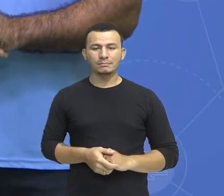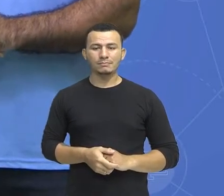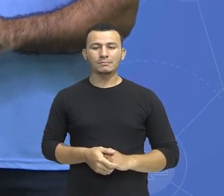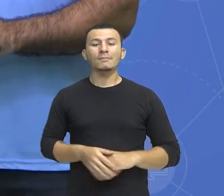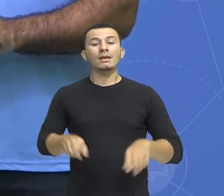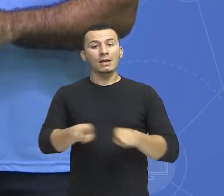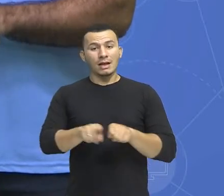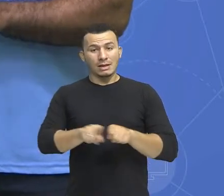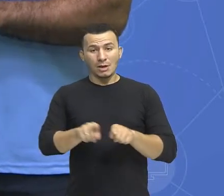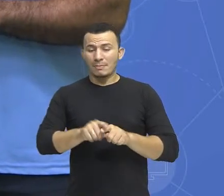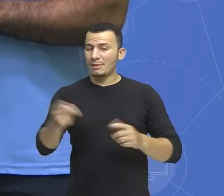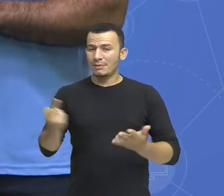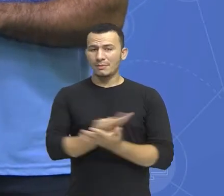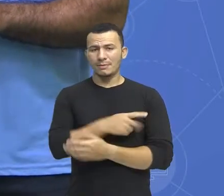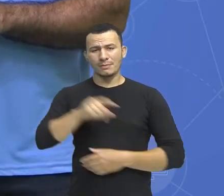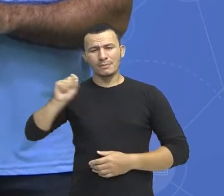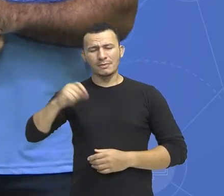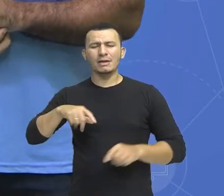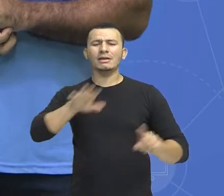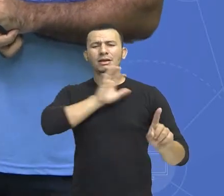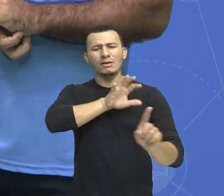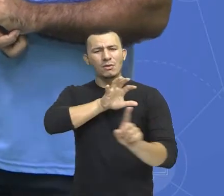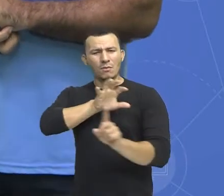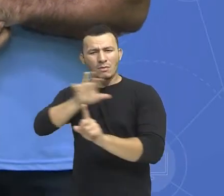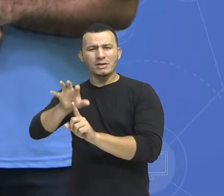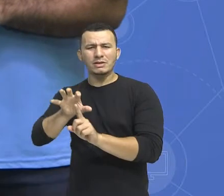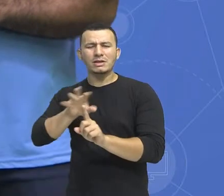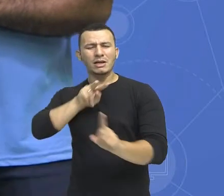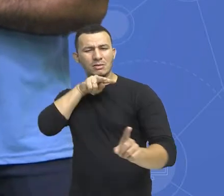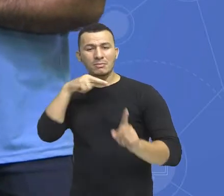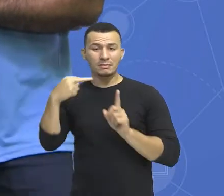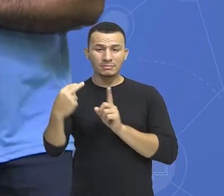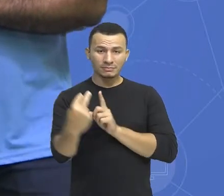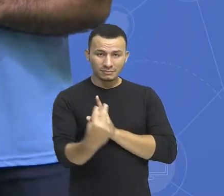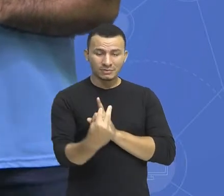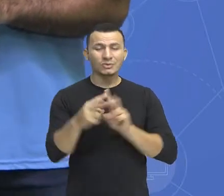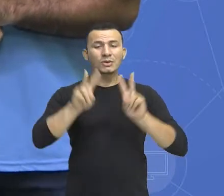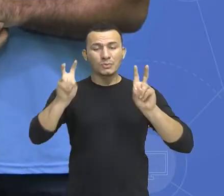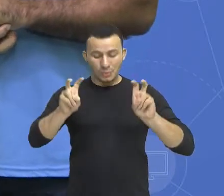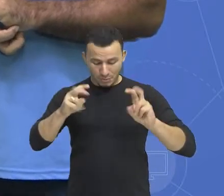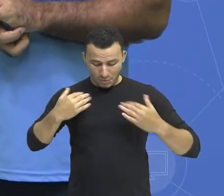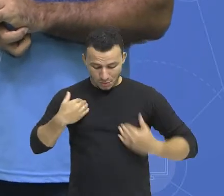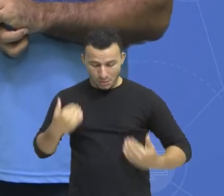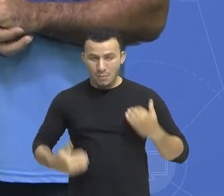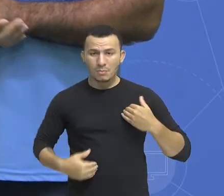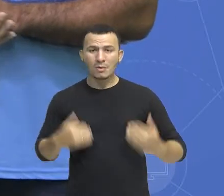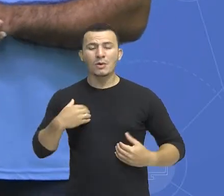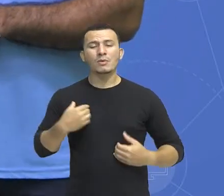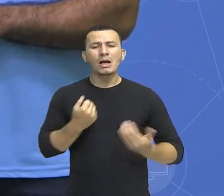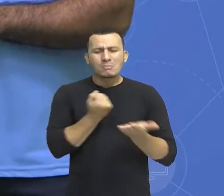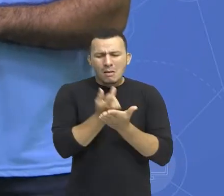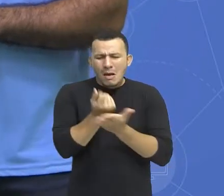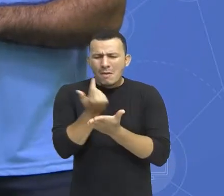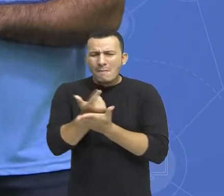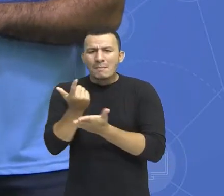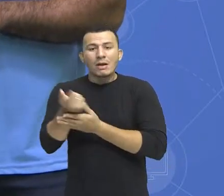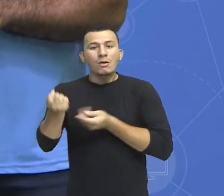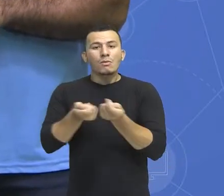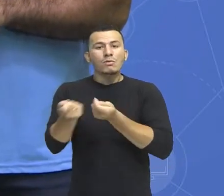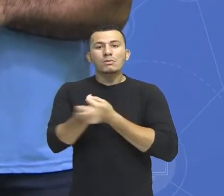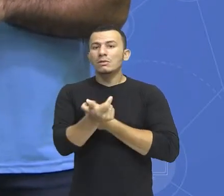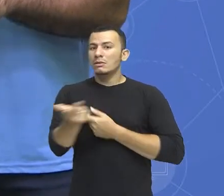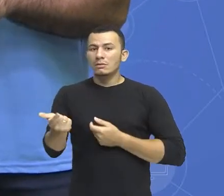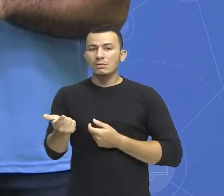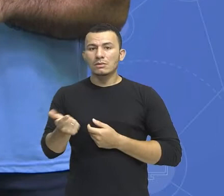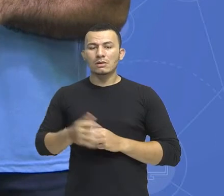acontece muito, influencia muito essa nossa visão sobre o nosso corpo é o consumismo. Então, o consumismo é